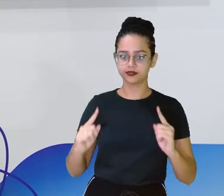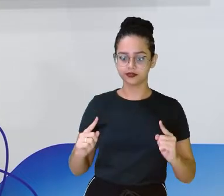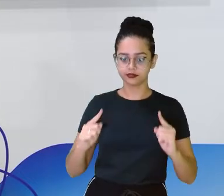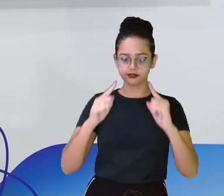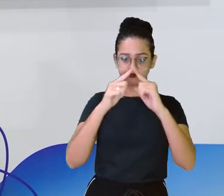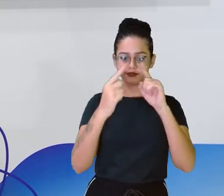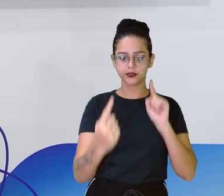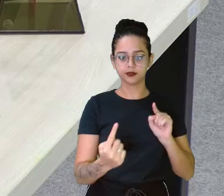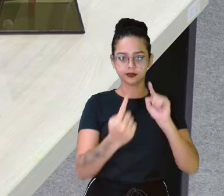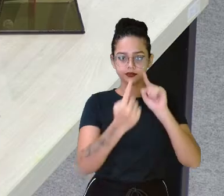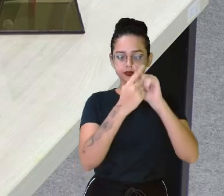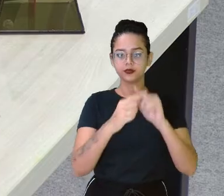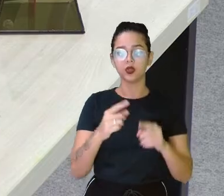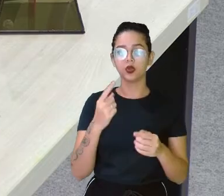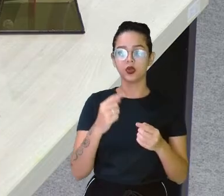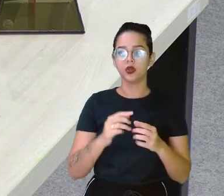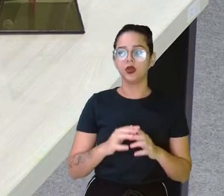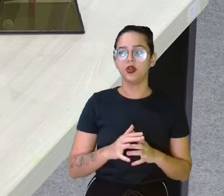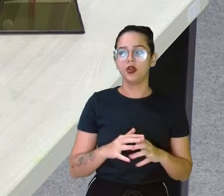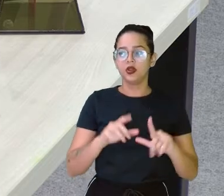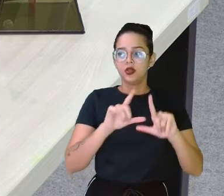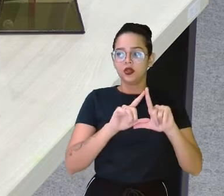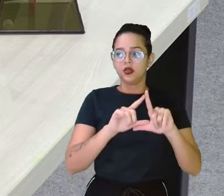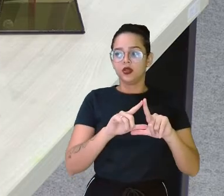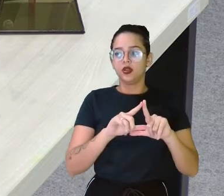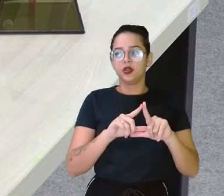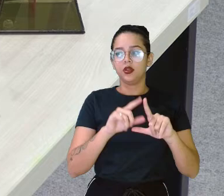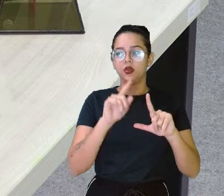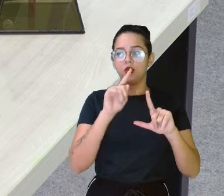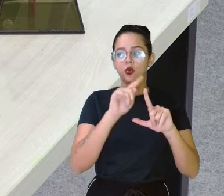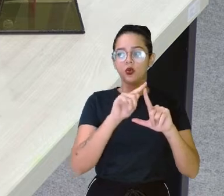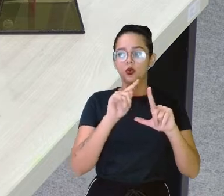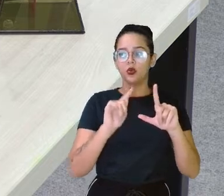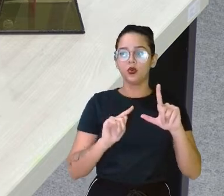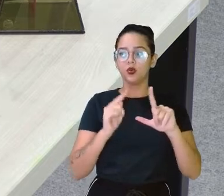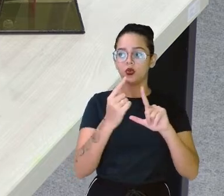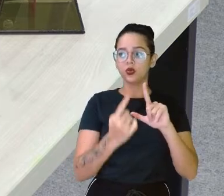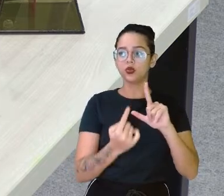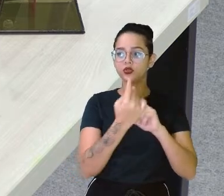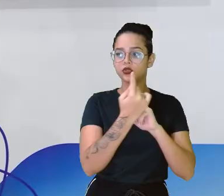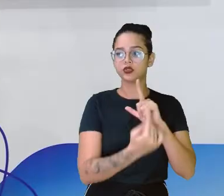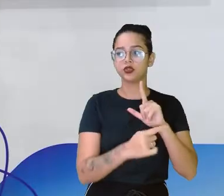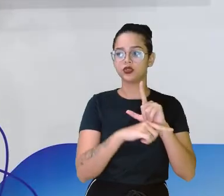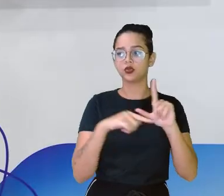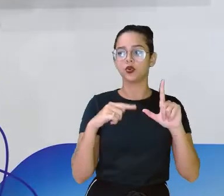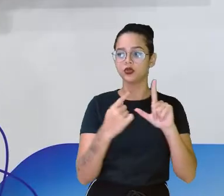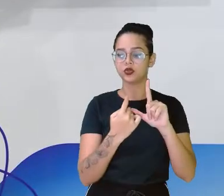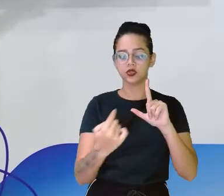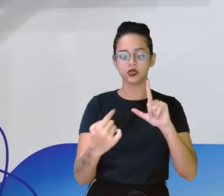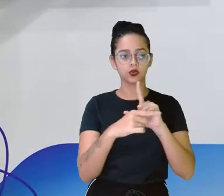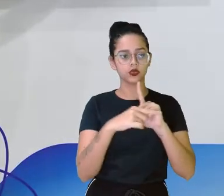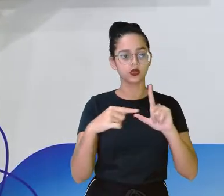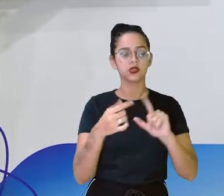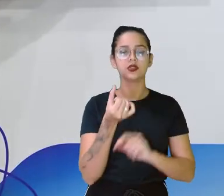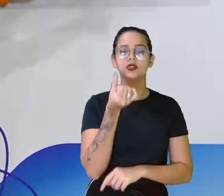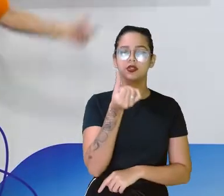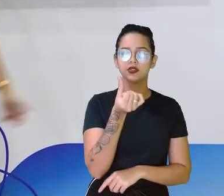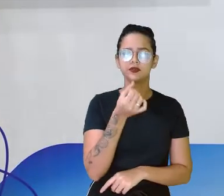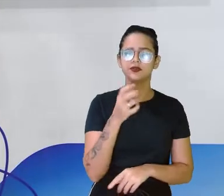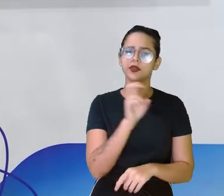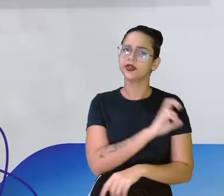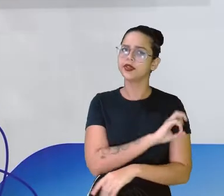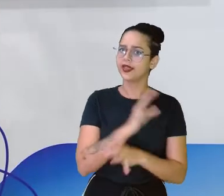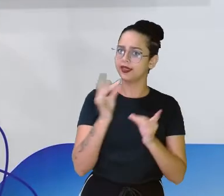reta. 1, 2, 3, 4, 5, 6. Quinto ano,